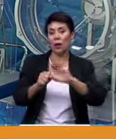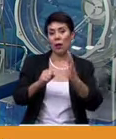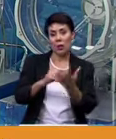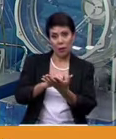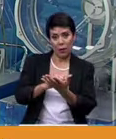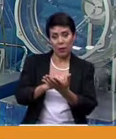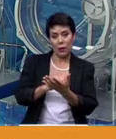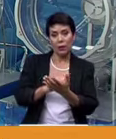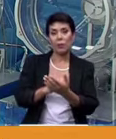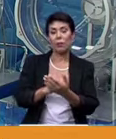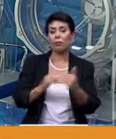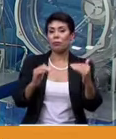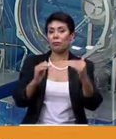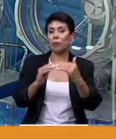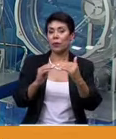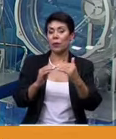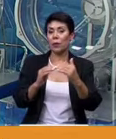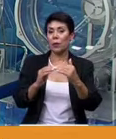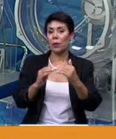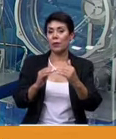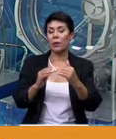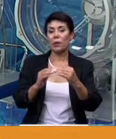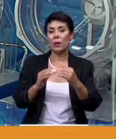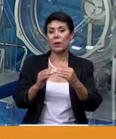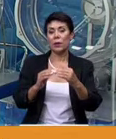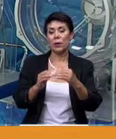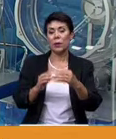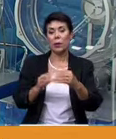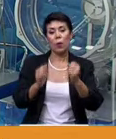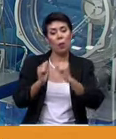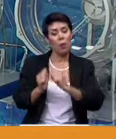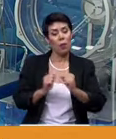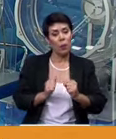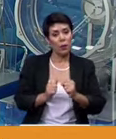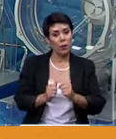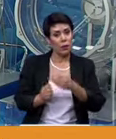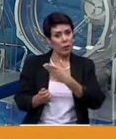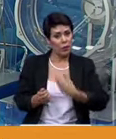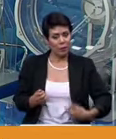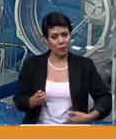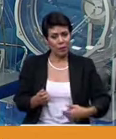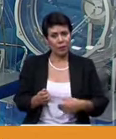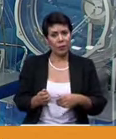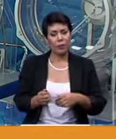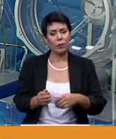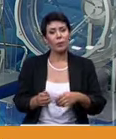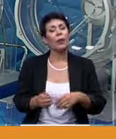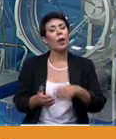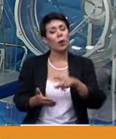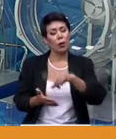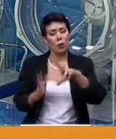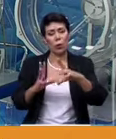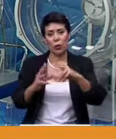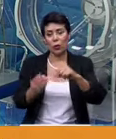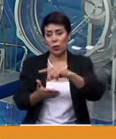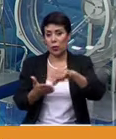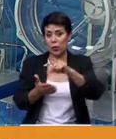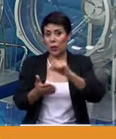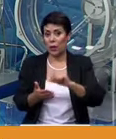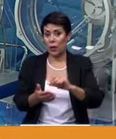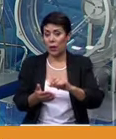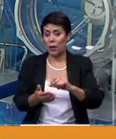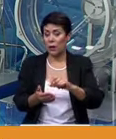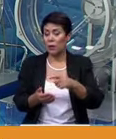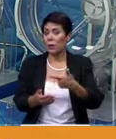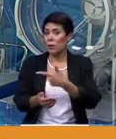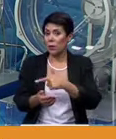coronavírus, em consonância com as diretrizes do Poder Público. Comunicamos que os sorteios das loterias estão sendo realizados sem a